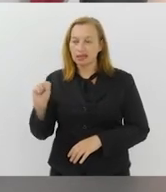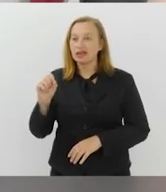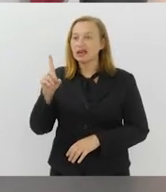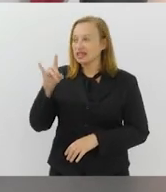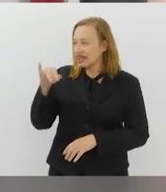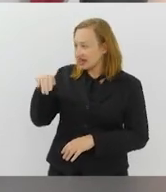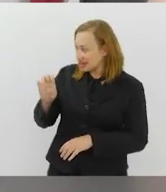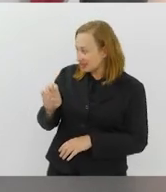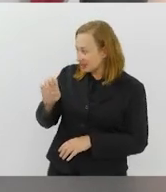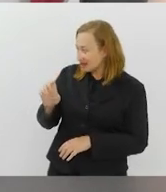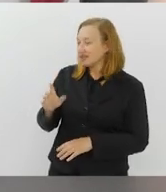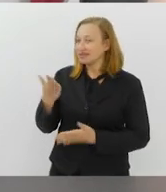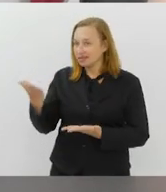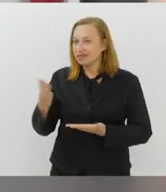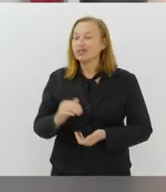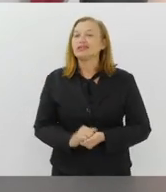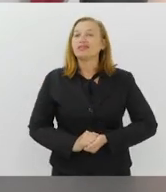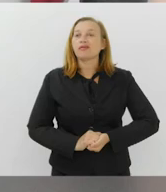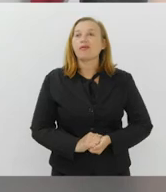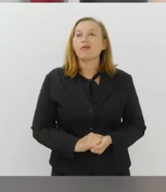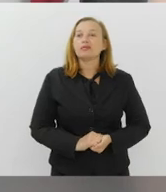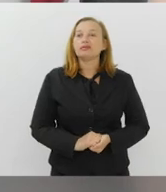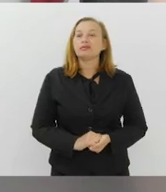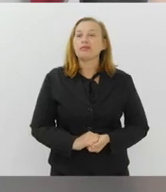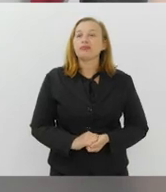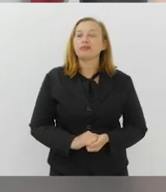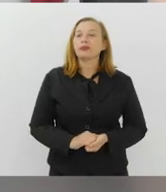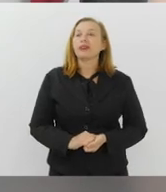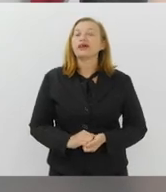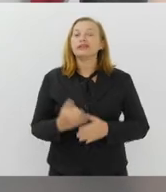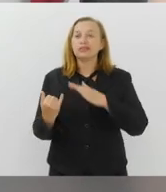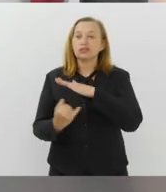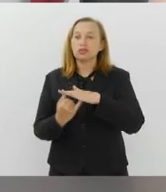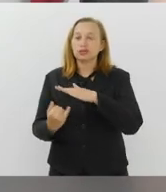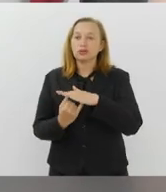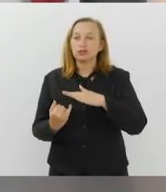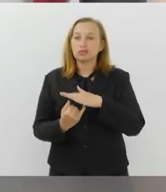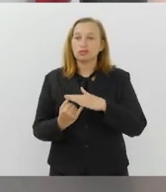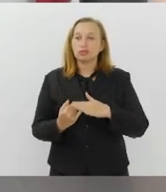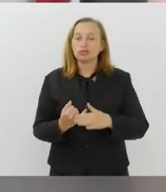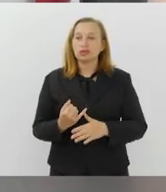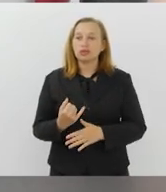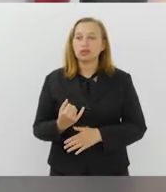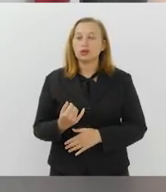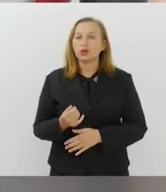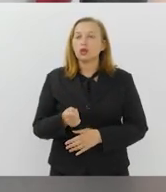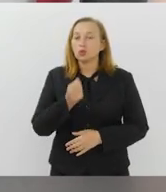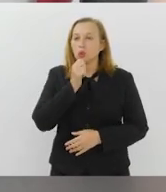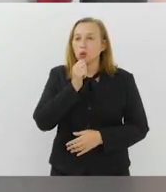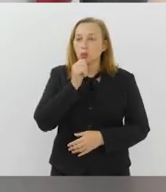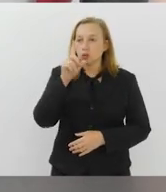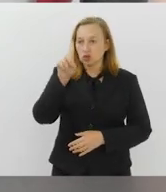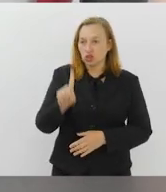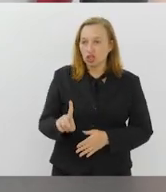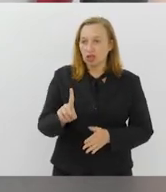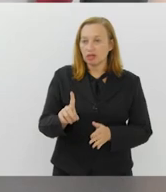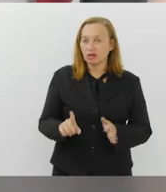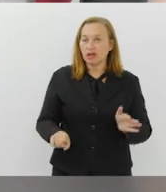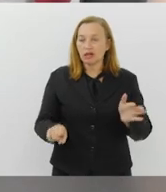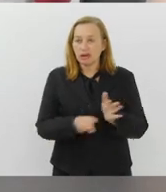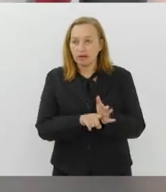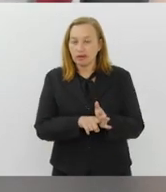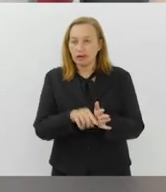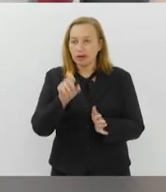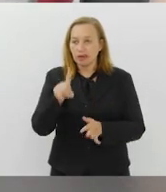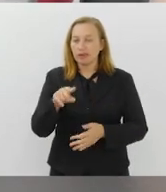Daiane, a nossa querida Dai, aqui do Nenhum Direito a Menos, do Instituto Nenhum Direito a Menos. Obrigado pela tua presença sempre. Ilustre,